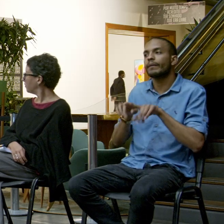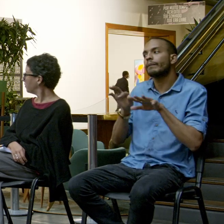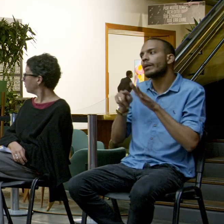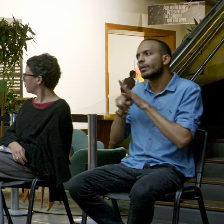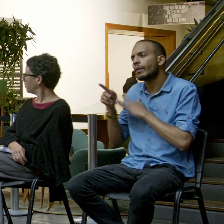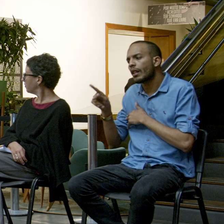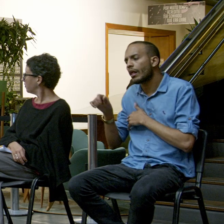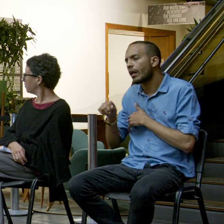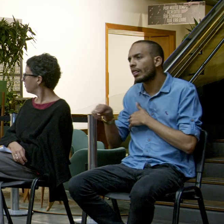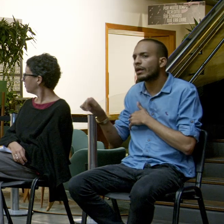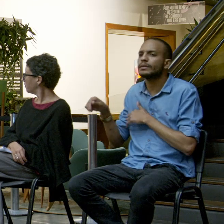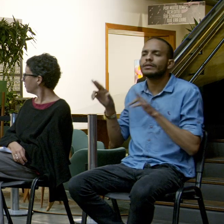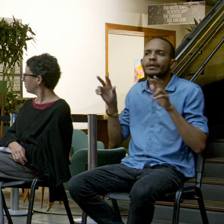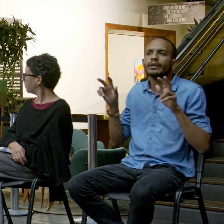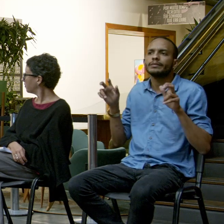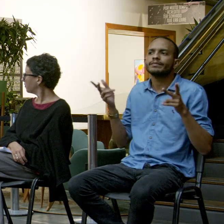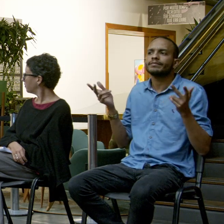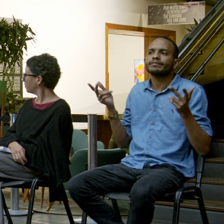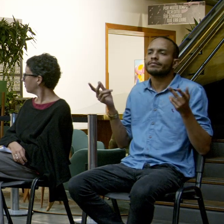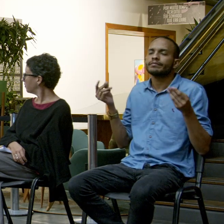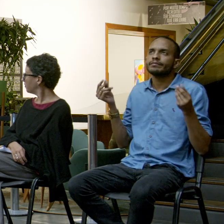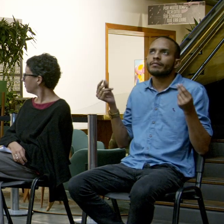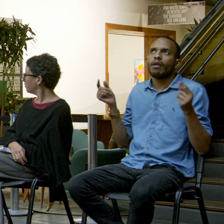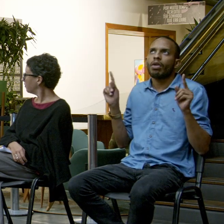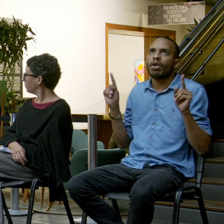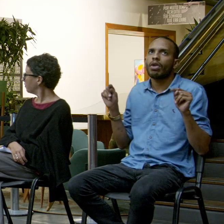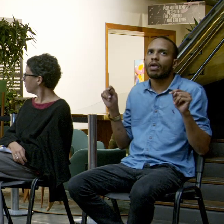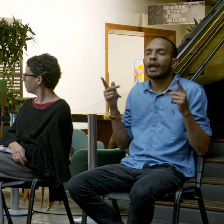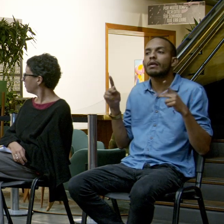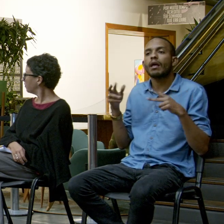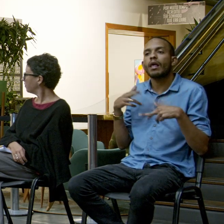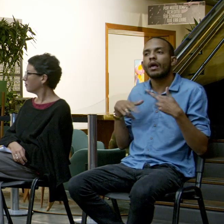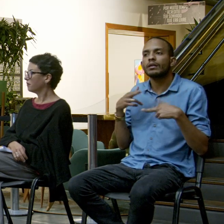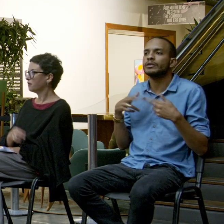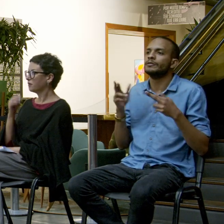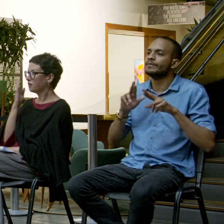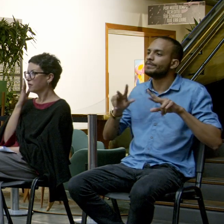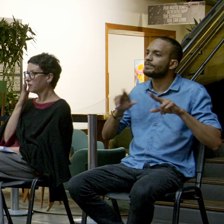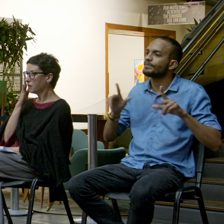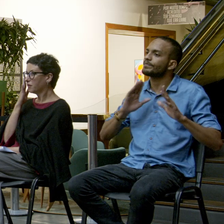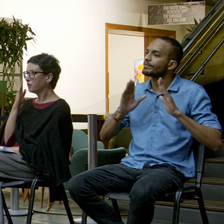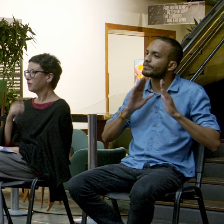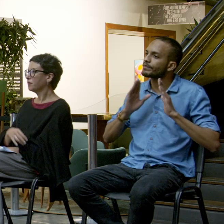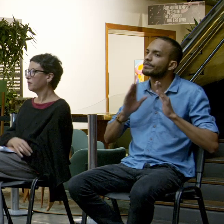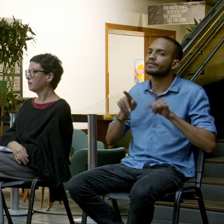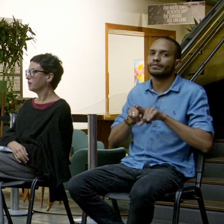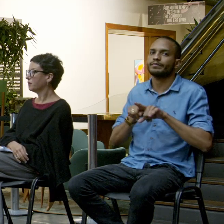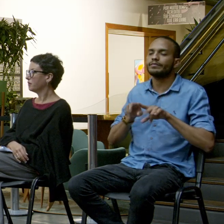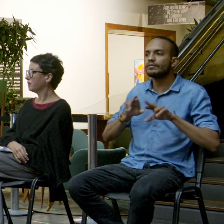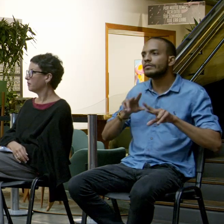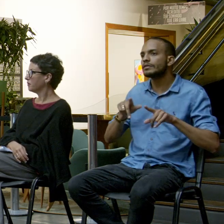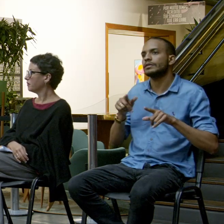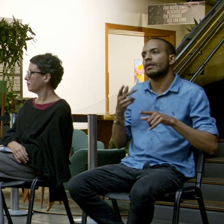para ela sobre essa relação de diferentes meios muito diferentes que